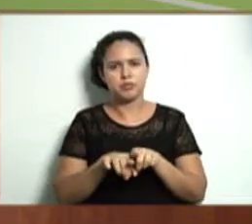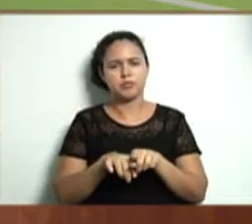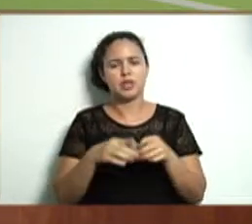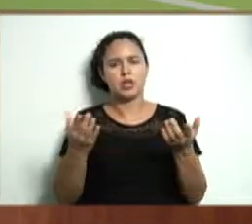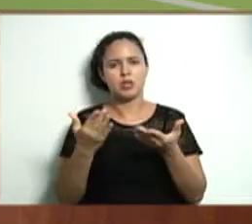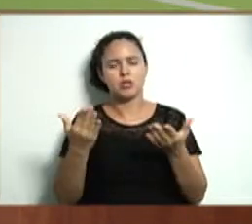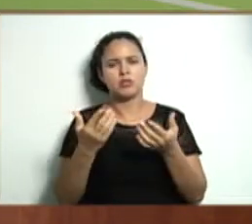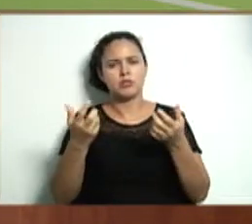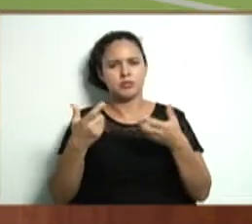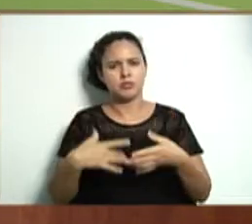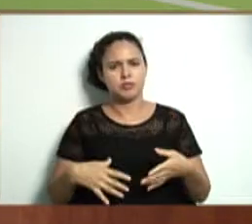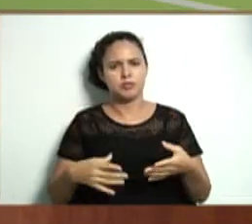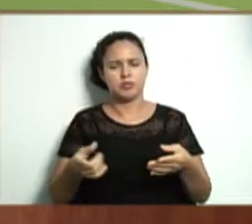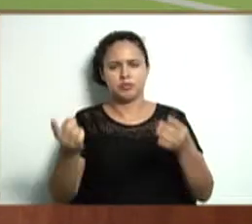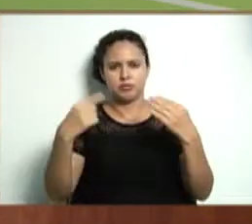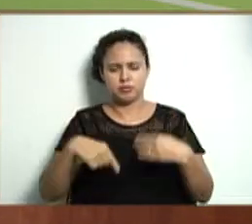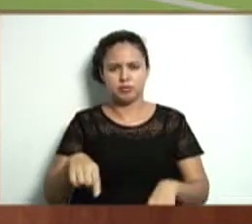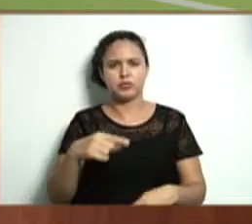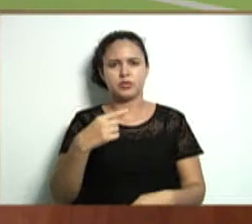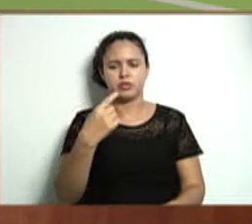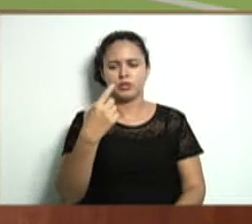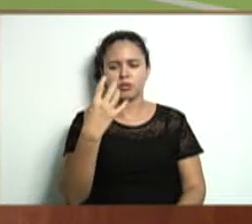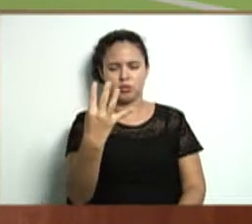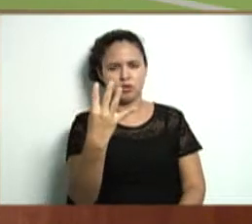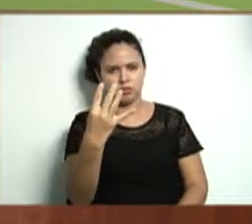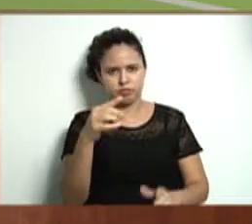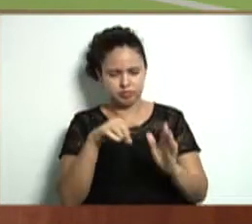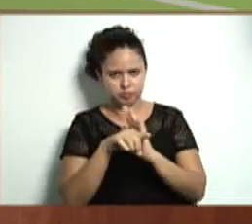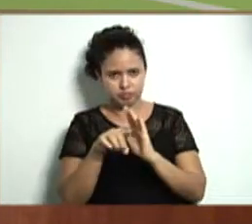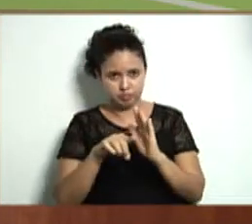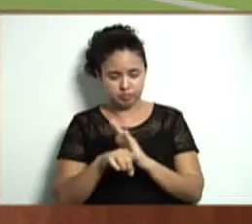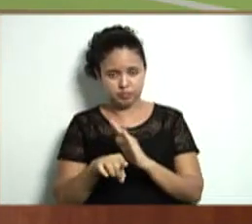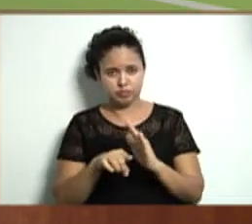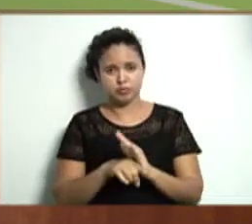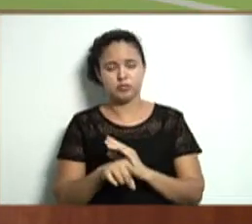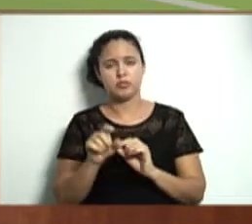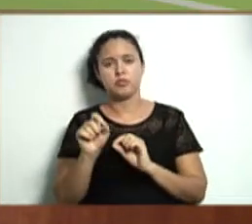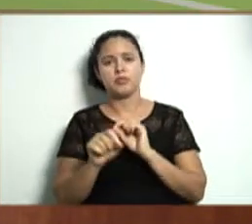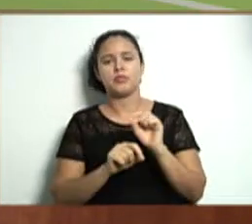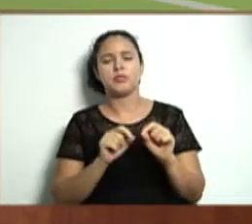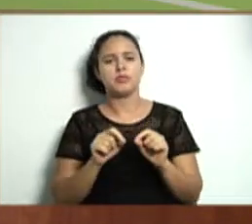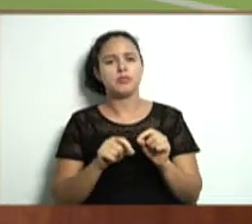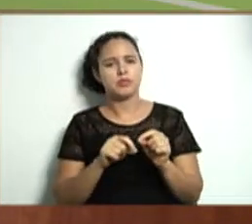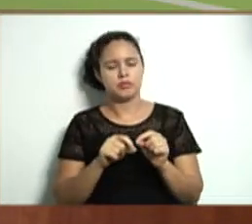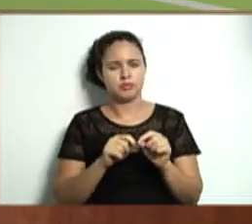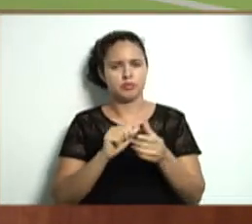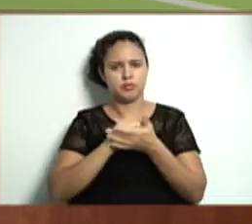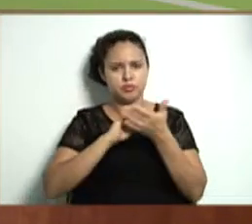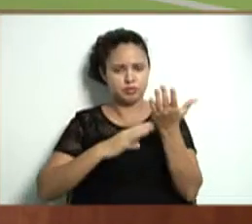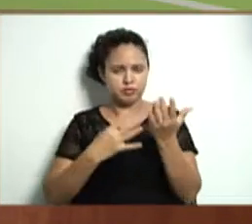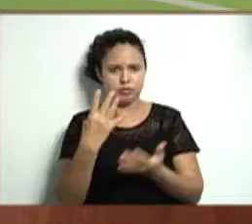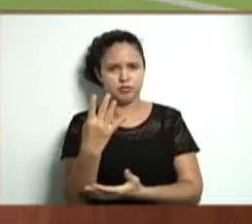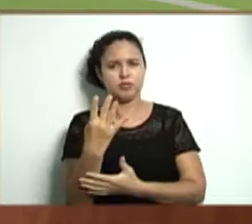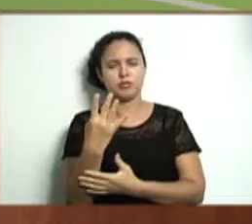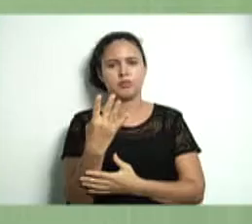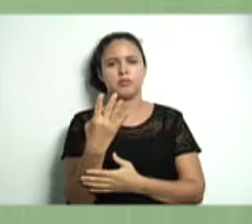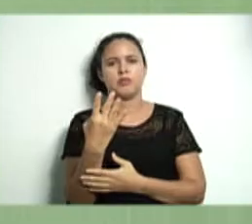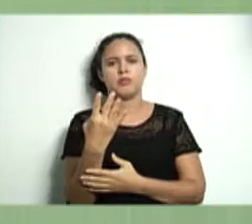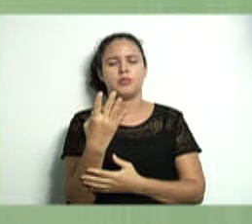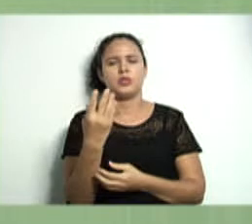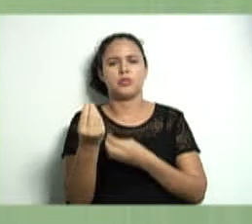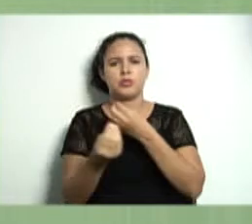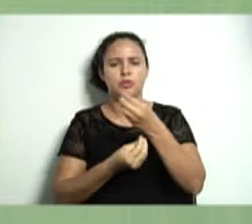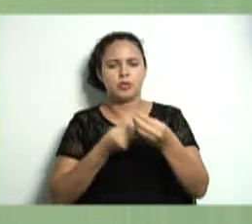para a quarta questão. A quarta questão está falando sobre o modo de produção capitalista.